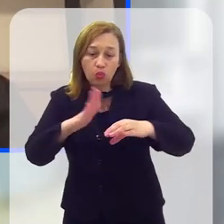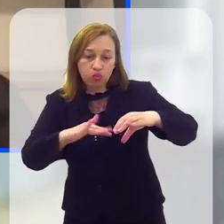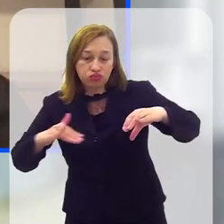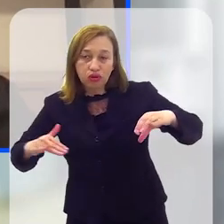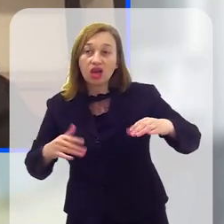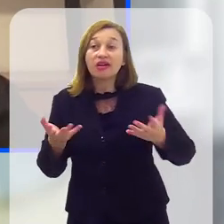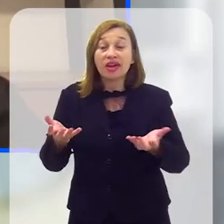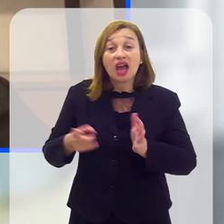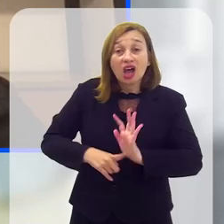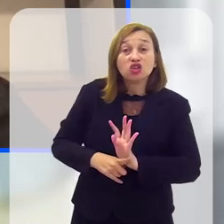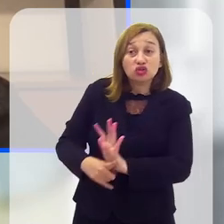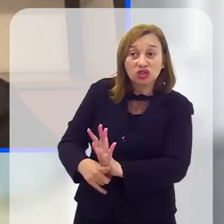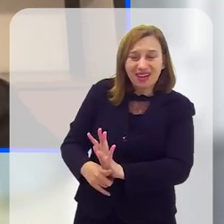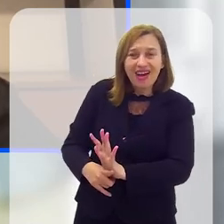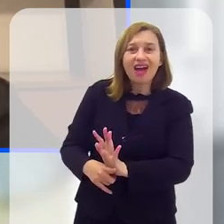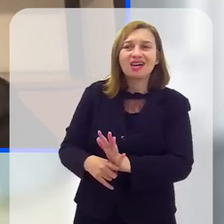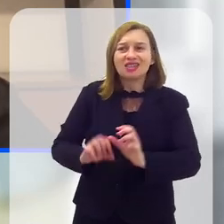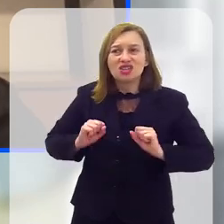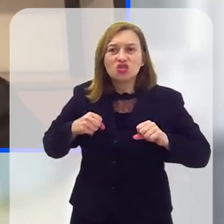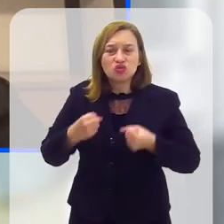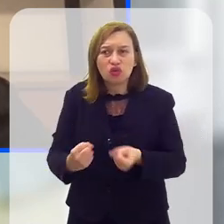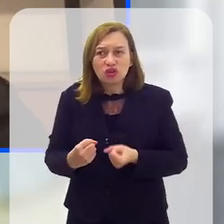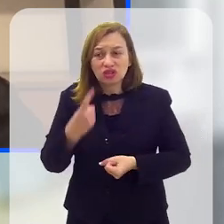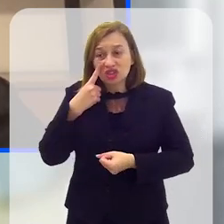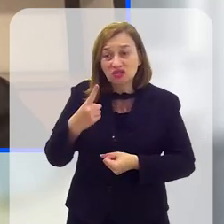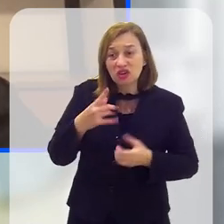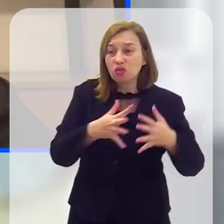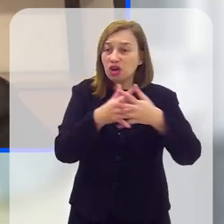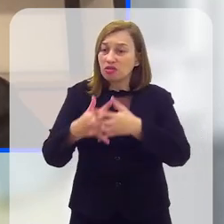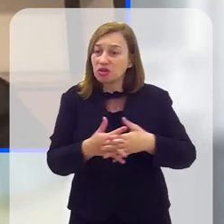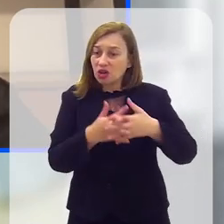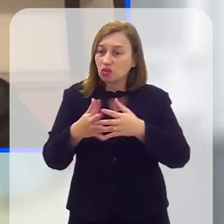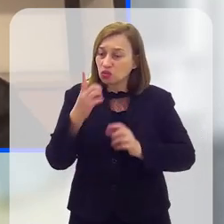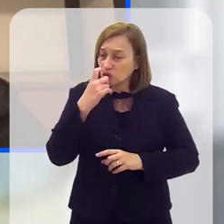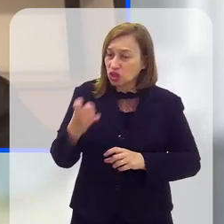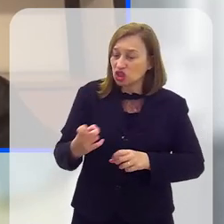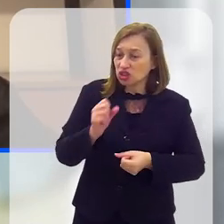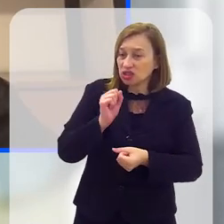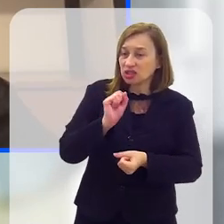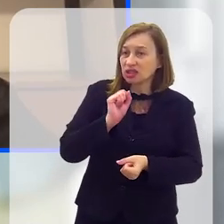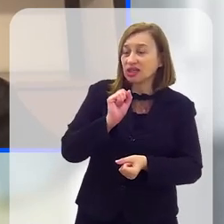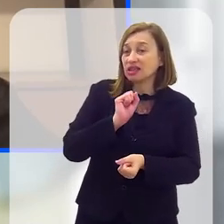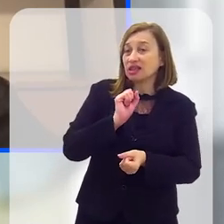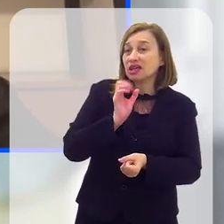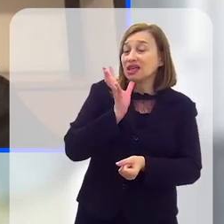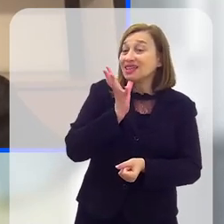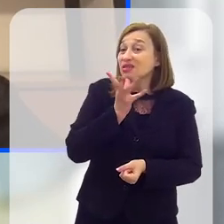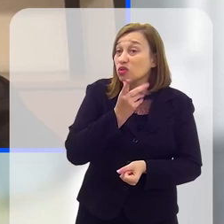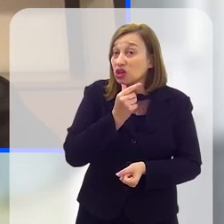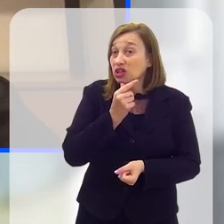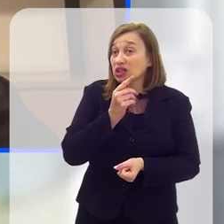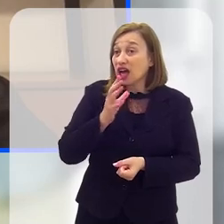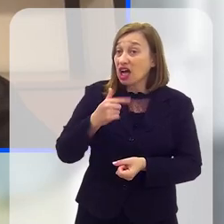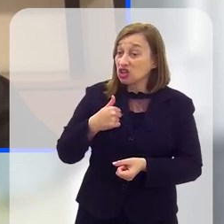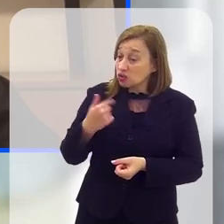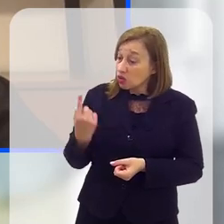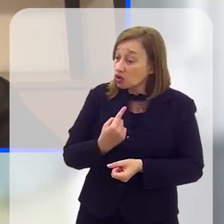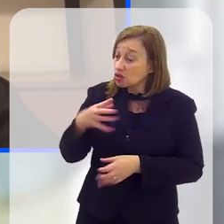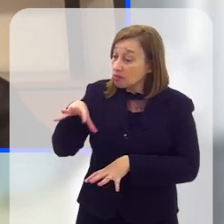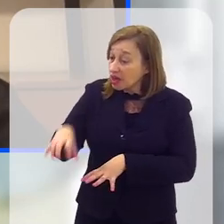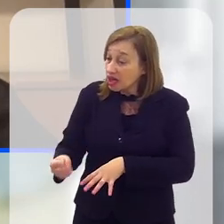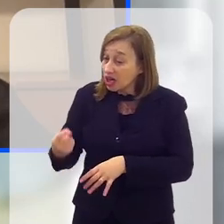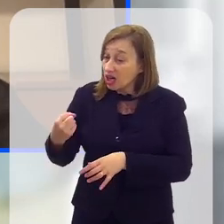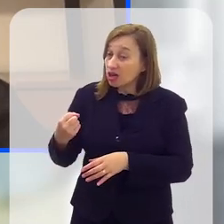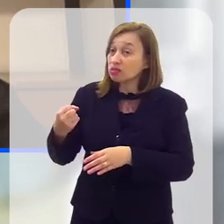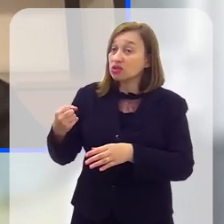gente tenta ajudar da forma que a gente pode. Quando a gente vê que a Conlurb não vai passar, a gente coleta esses resíduos e leva para o aterro sanitário.